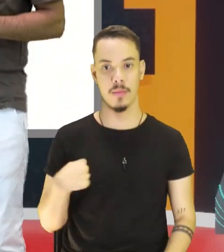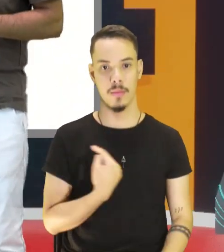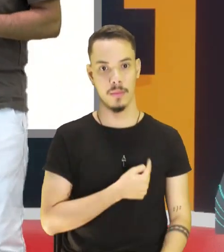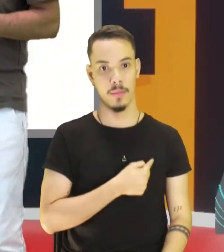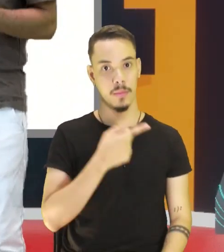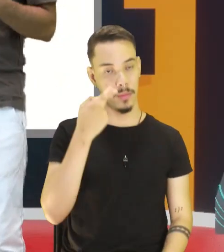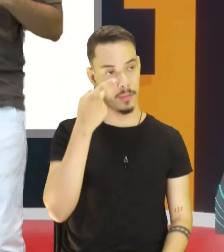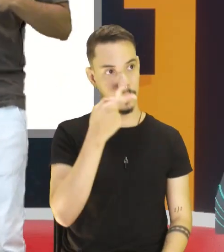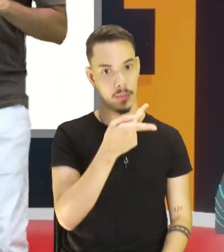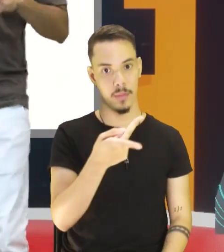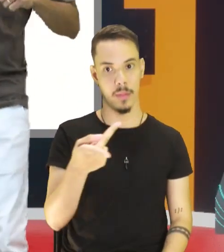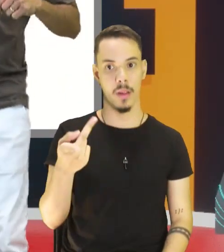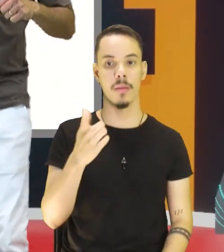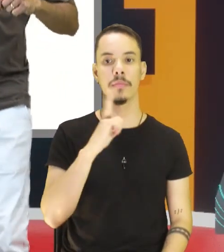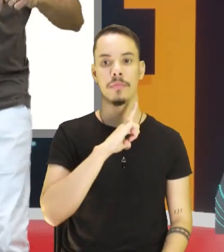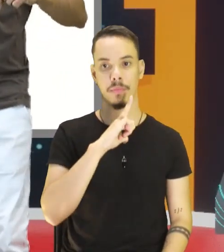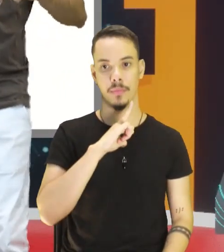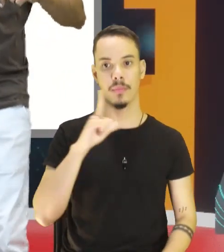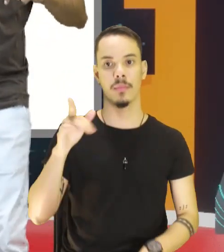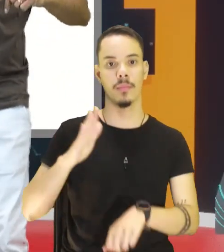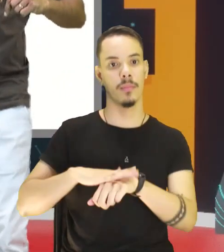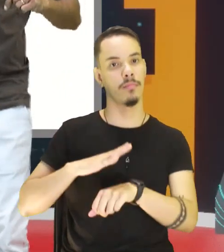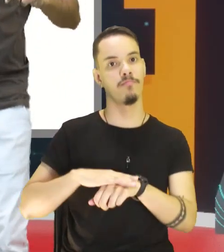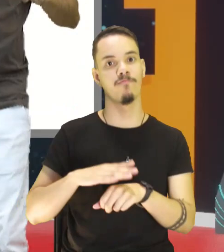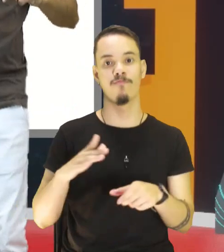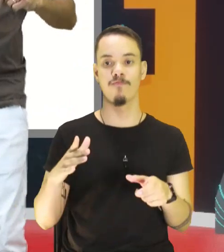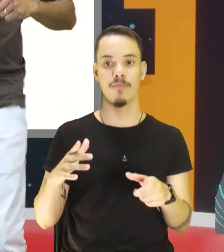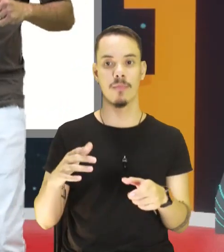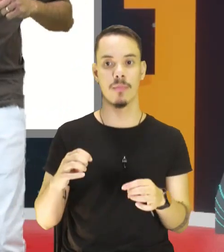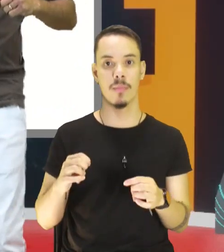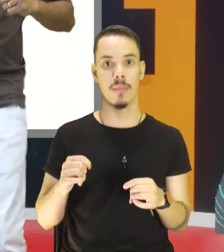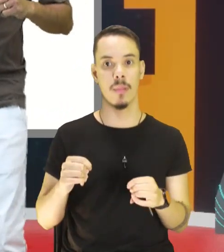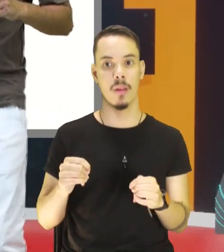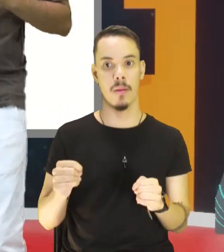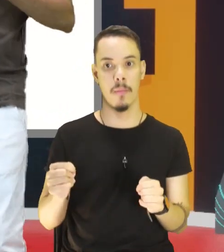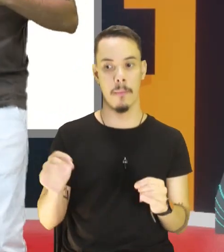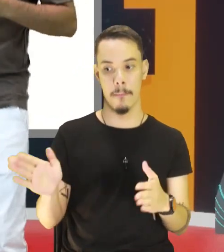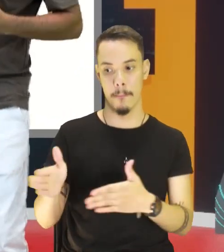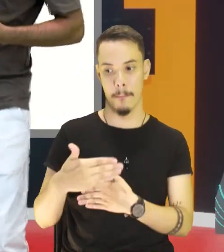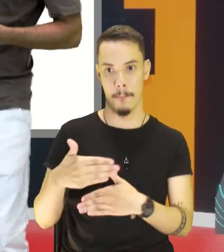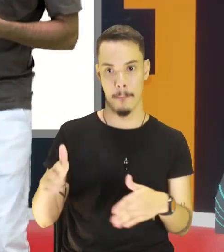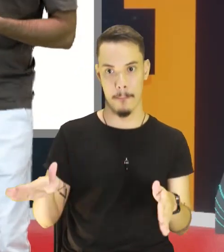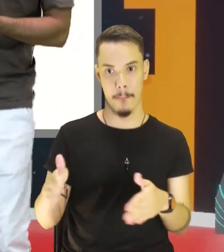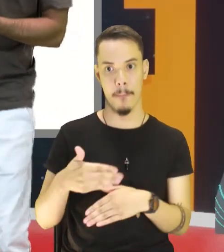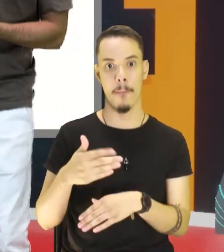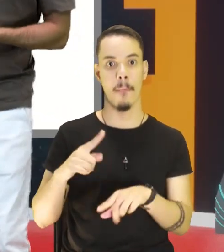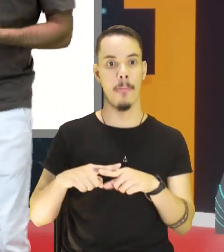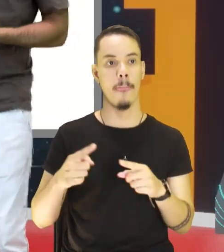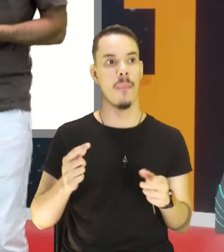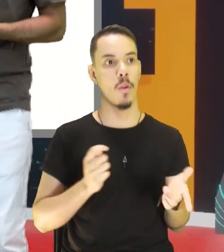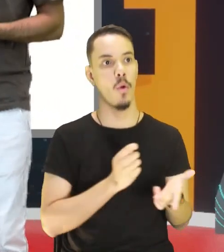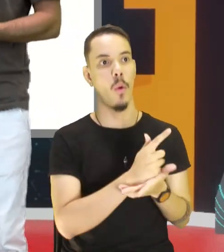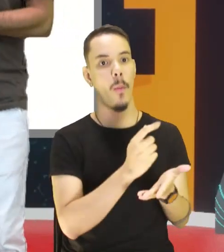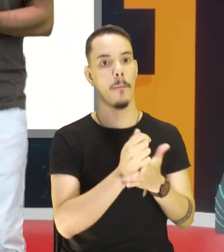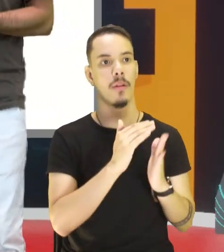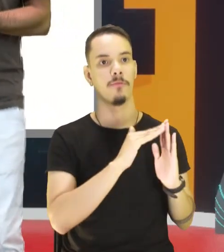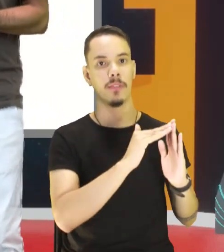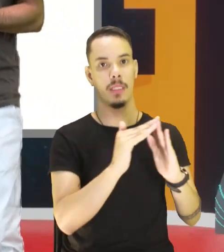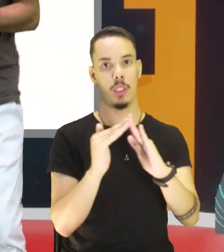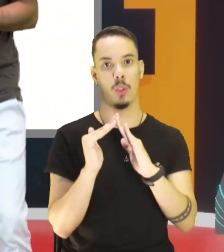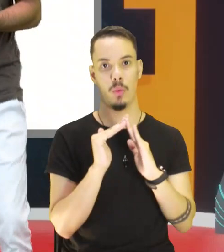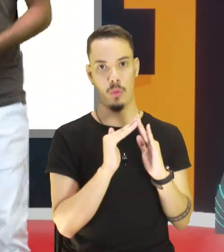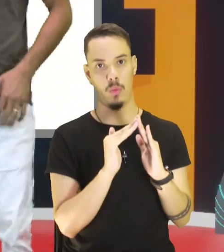visitamos. Ele tem uma produção lá, mas não é tão grande, porque ele tem um pasto pequeno, então ele faz o quê? Ele compra dos vizinhos ao redor